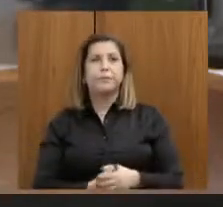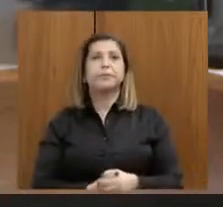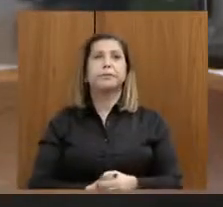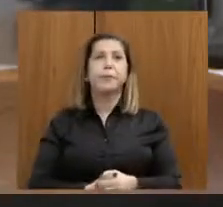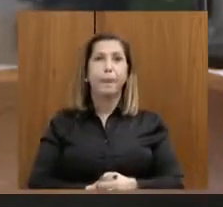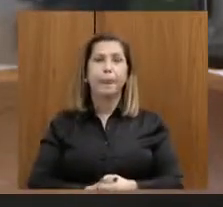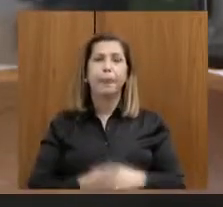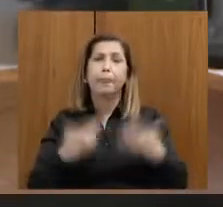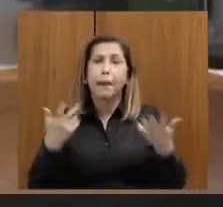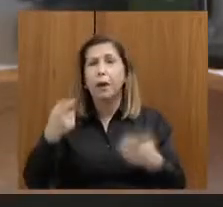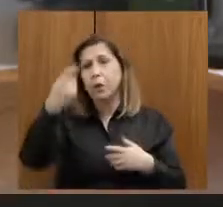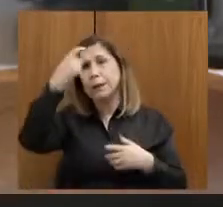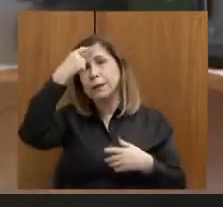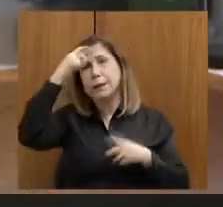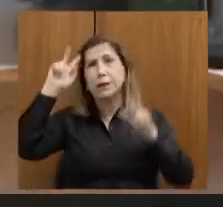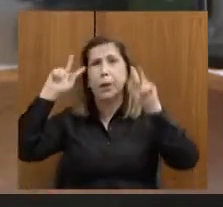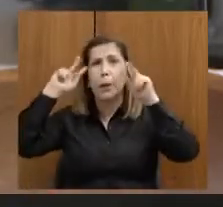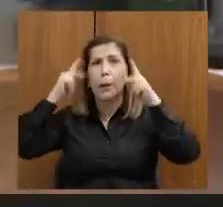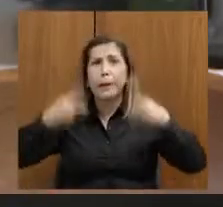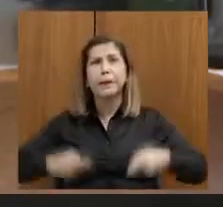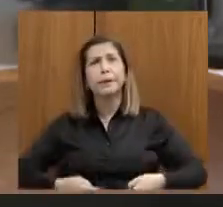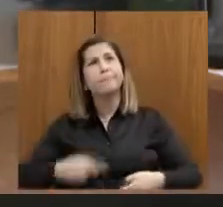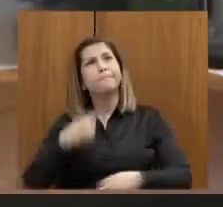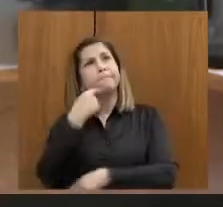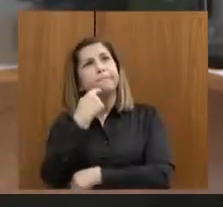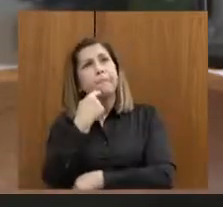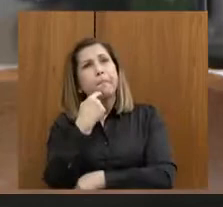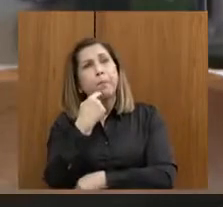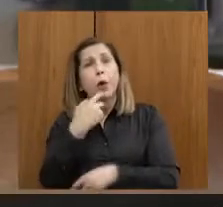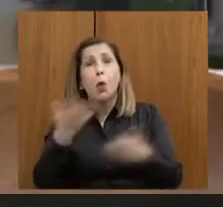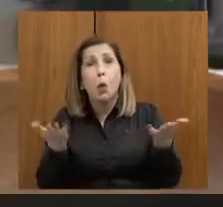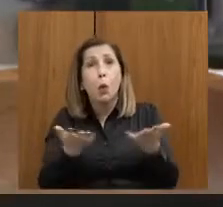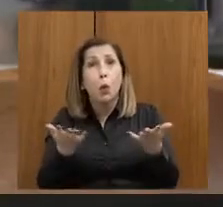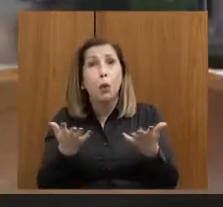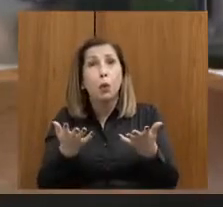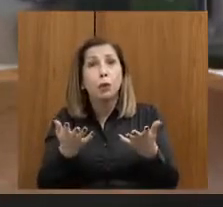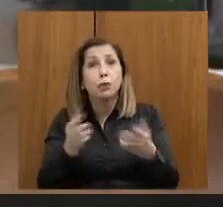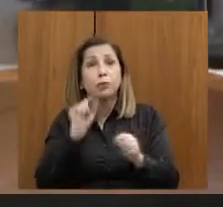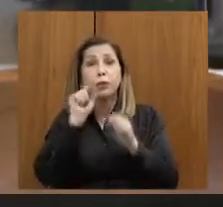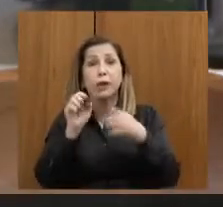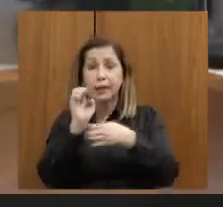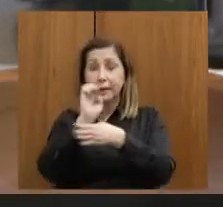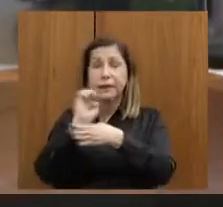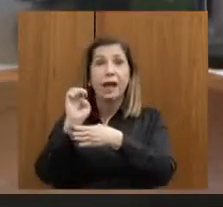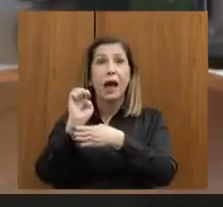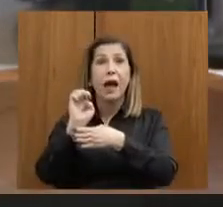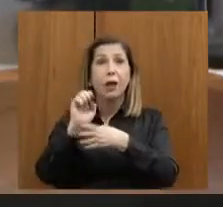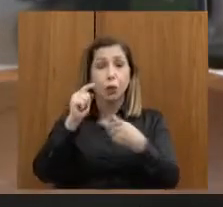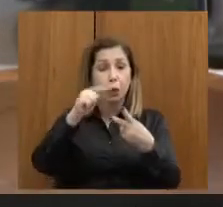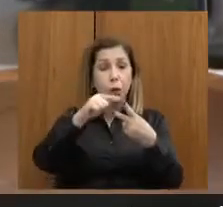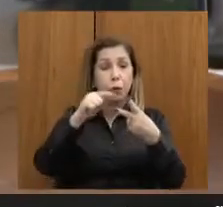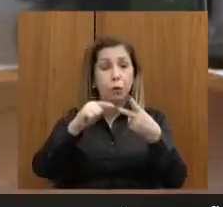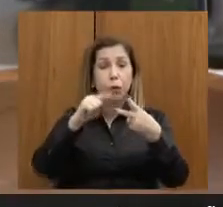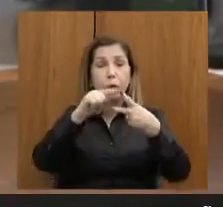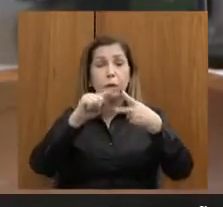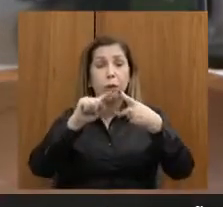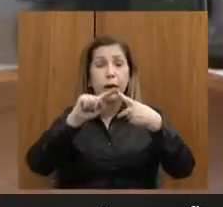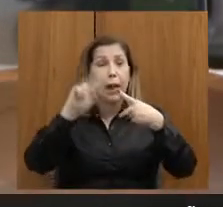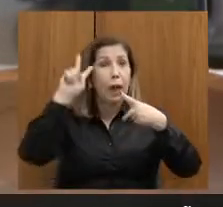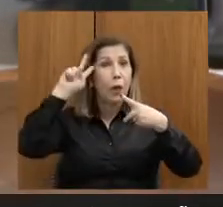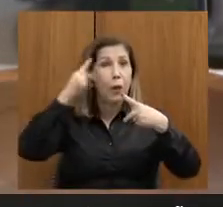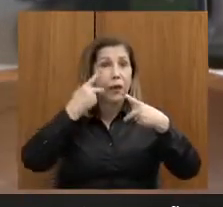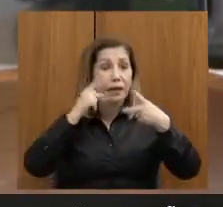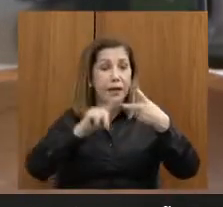consciências humanas que a gente percebe hoje é que o estado ele tem duas formas de nos reconhecer